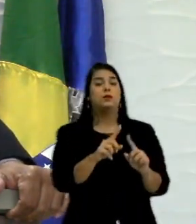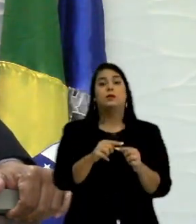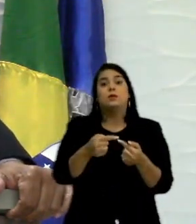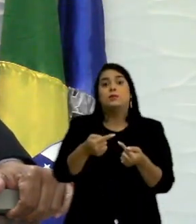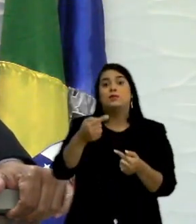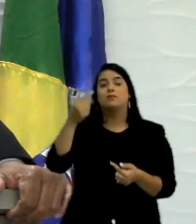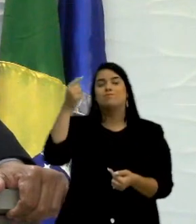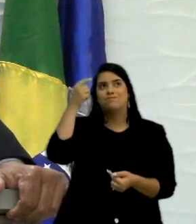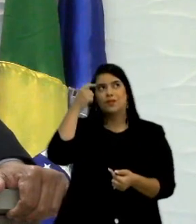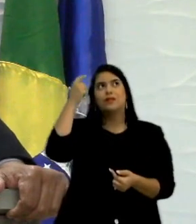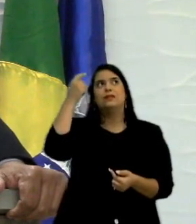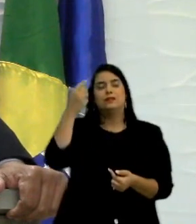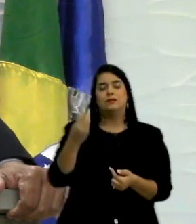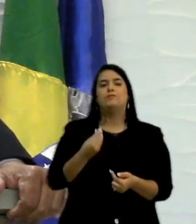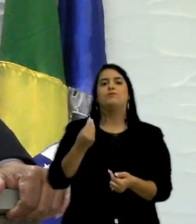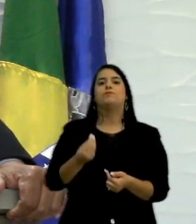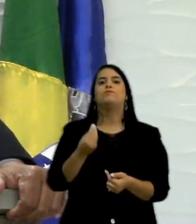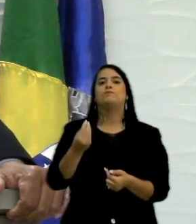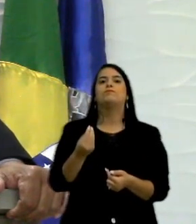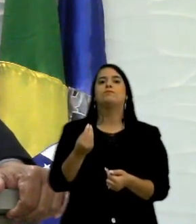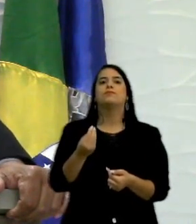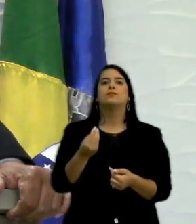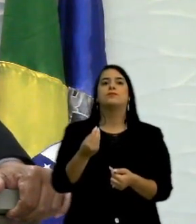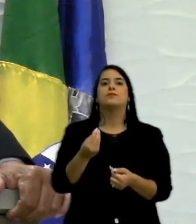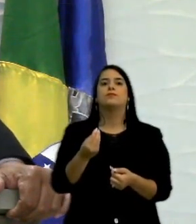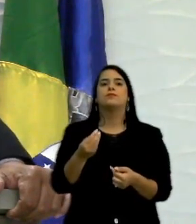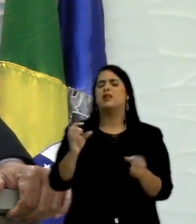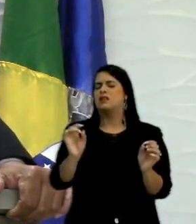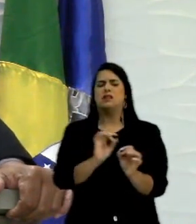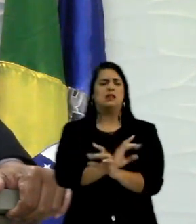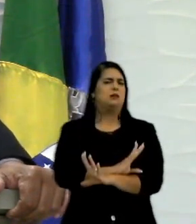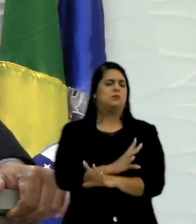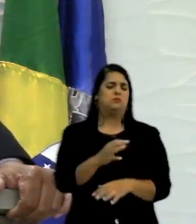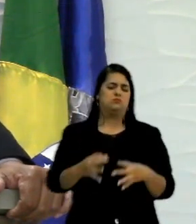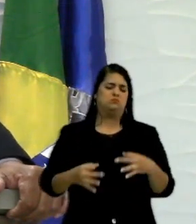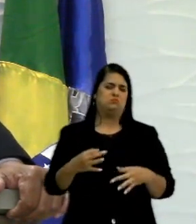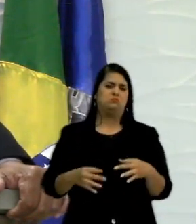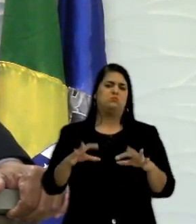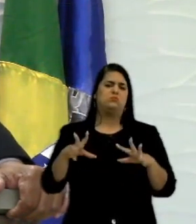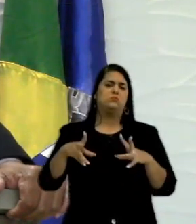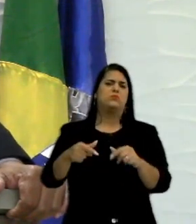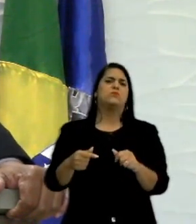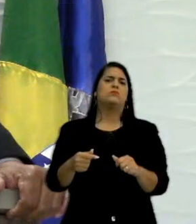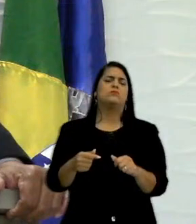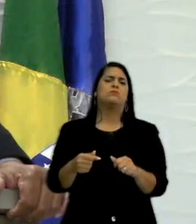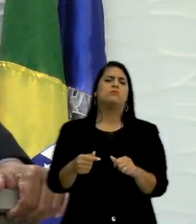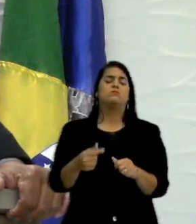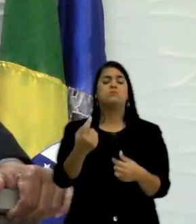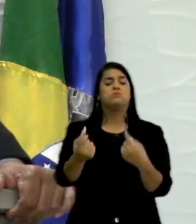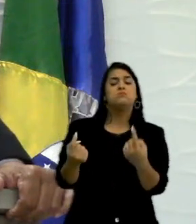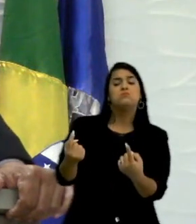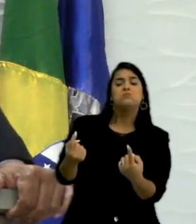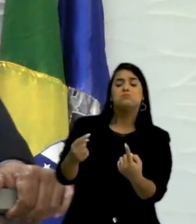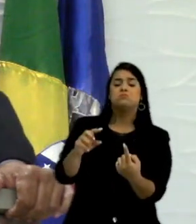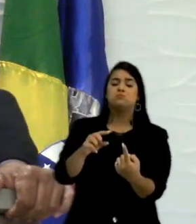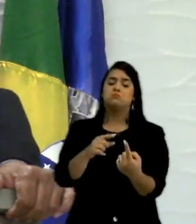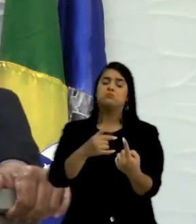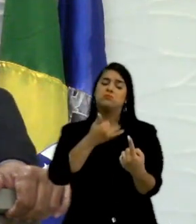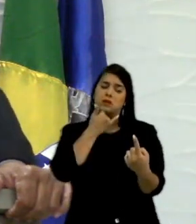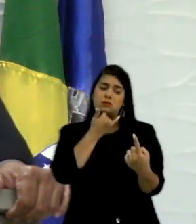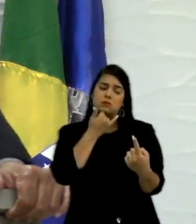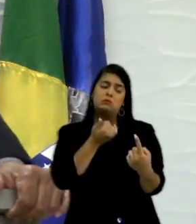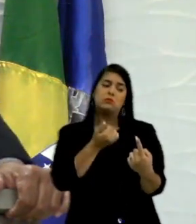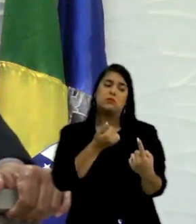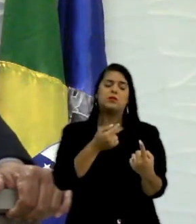na minha vida e eu tirei o processo de todo mundo. Eu não tenho processo de ninguém. Alguns me pediram desculpa. Outro não me pediu desculpa, mas